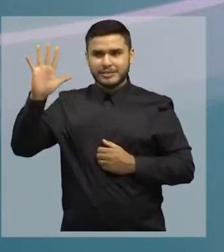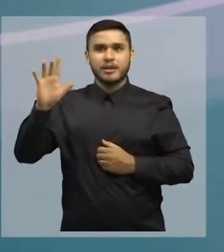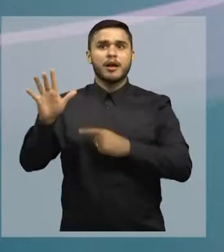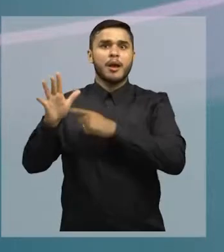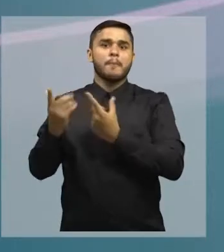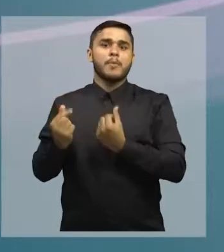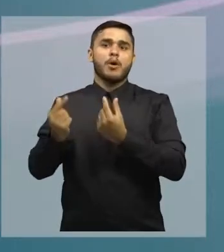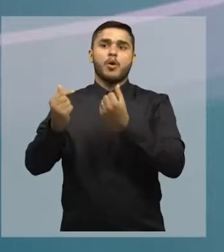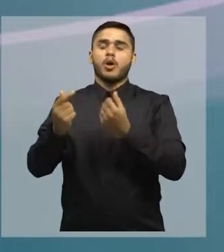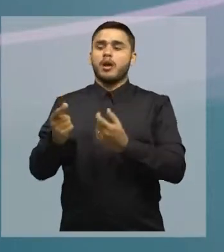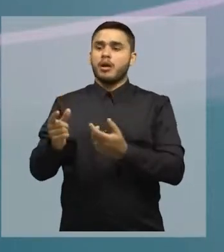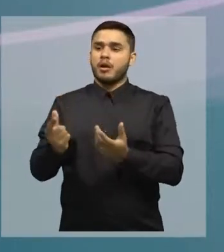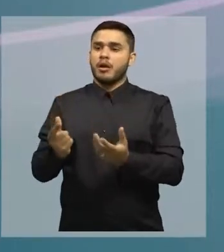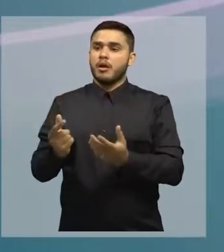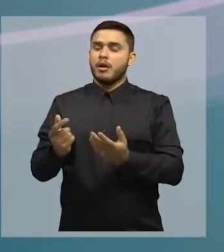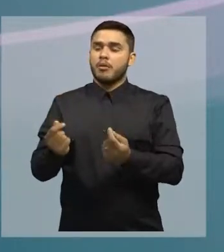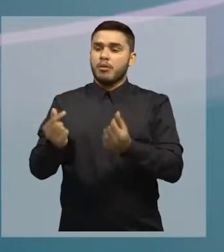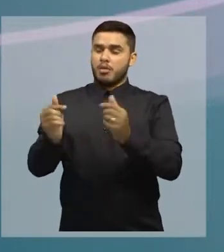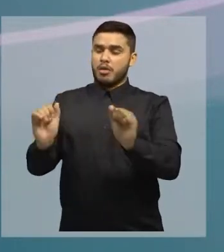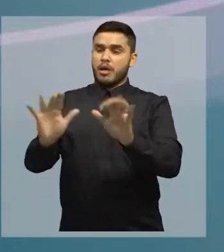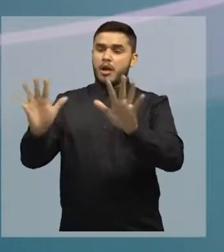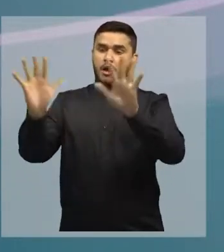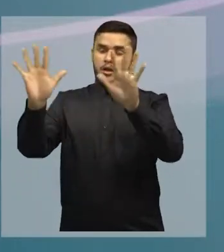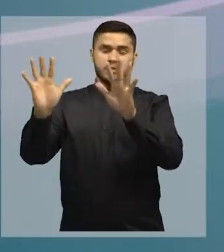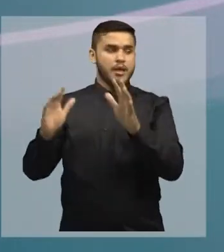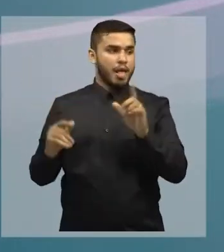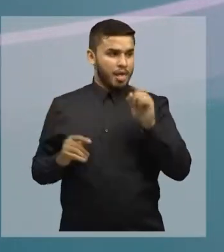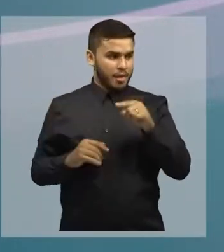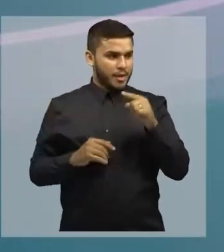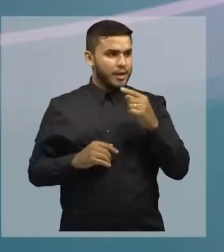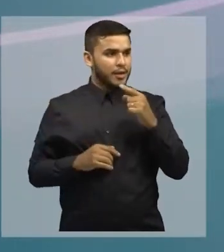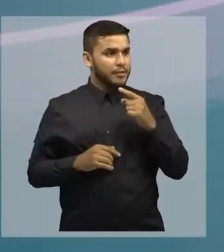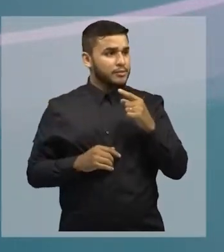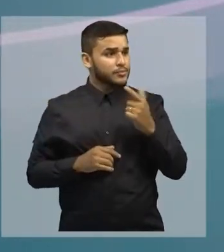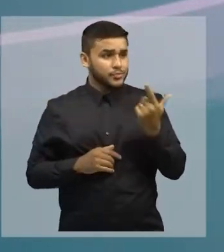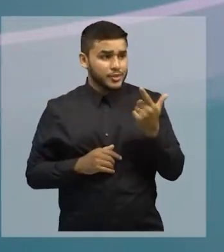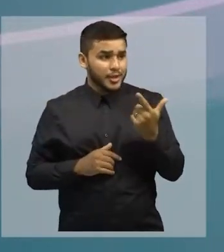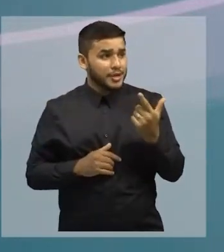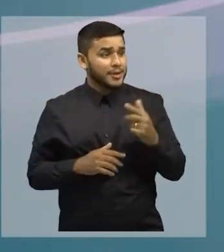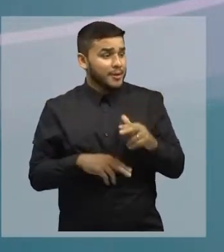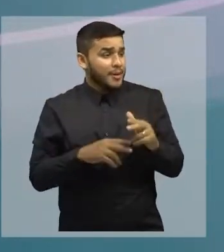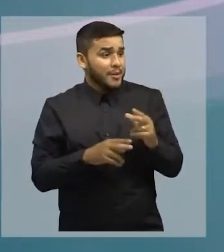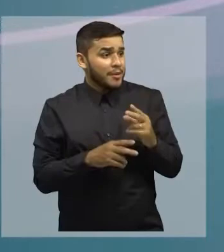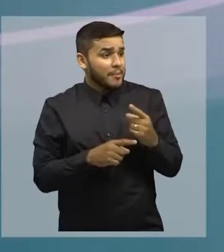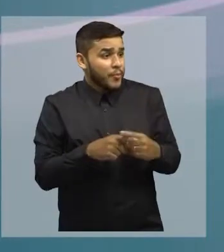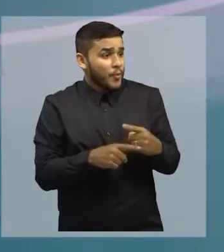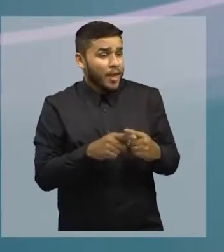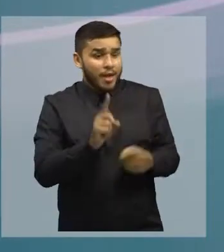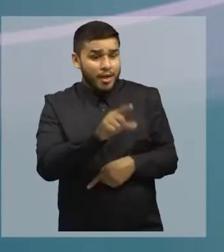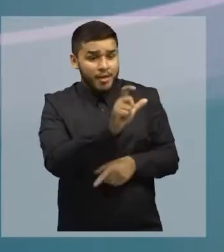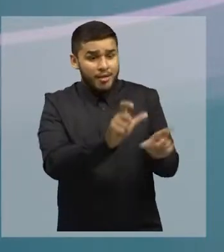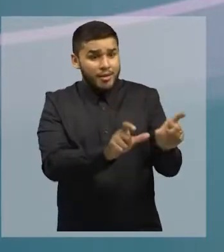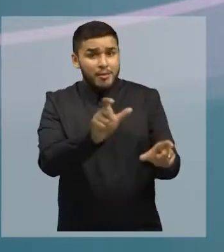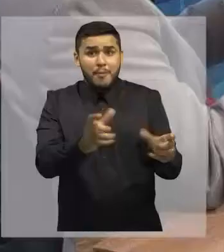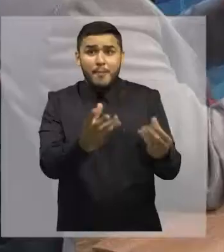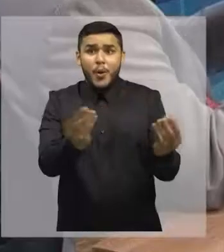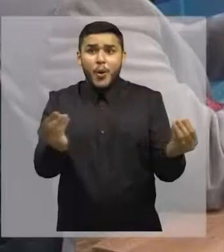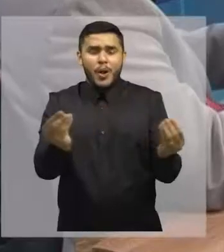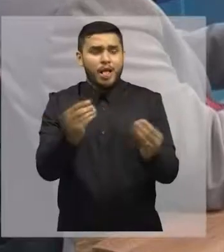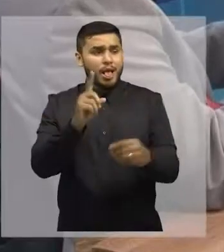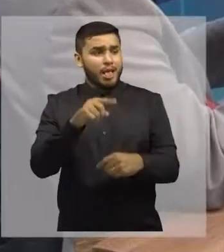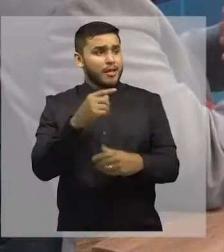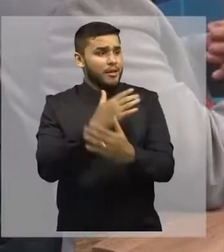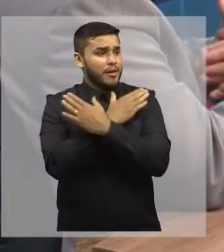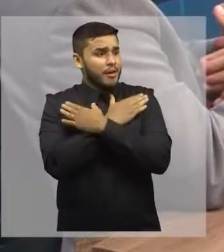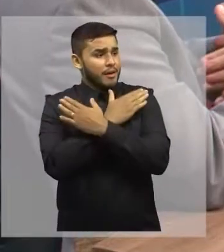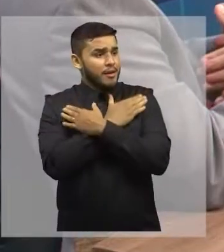eu não diria positiva a expectativa das pesquisas em relação ao primeiro ano. Eu acho que são menos ruins